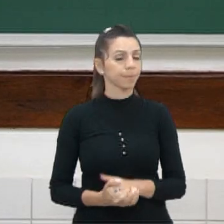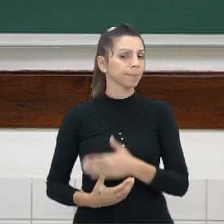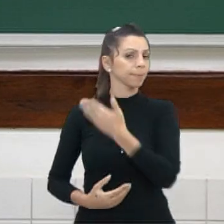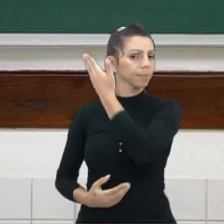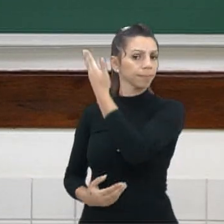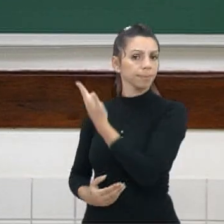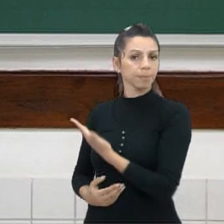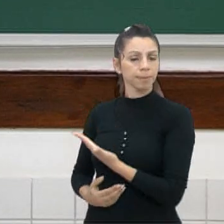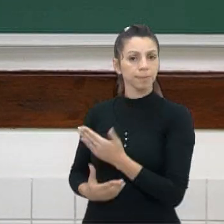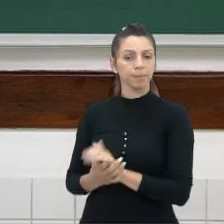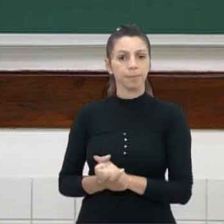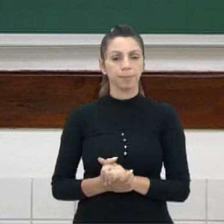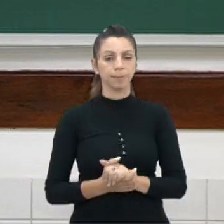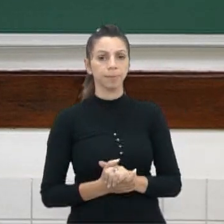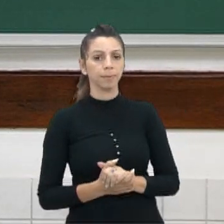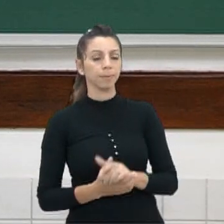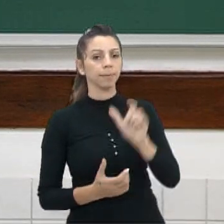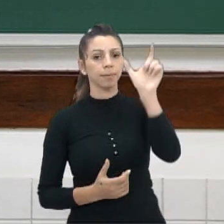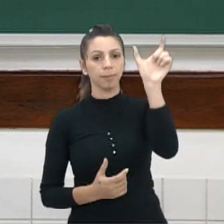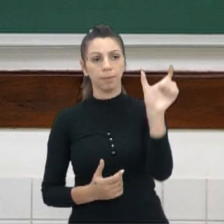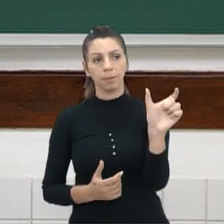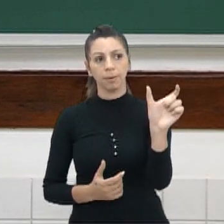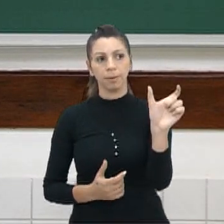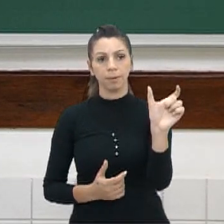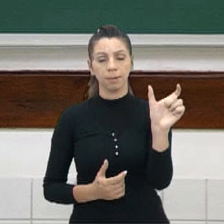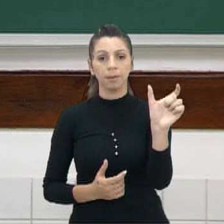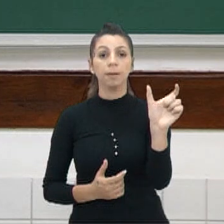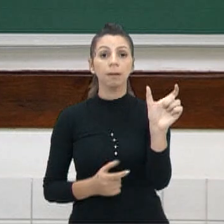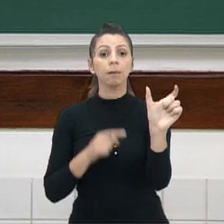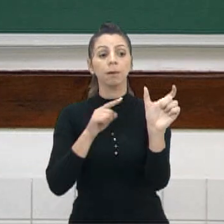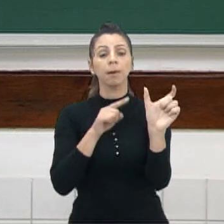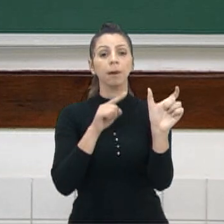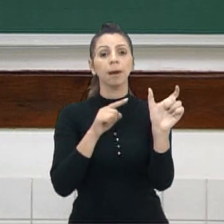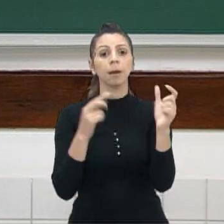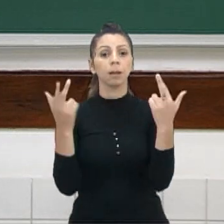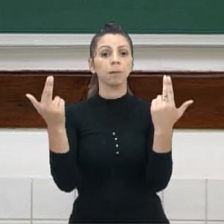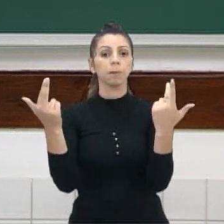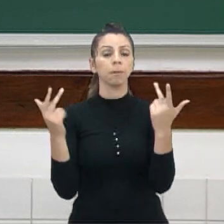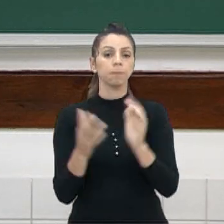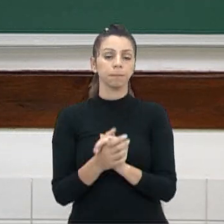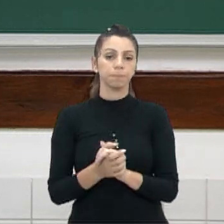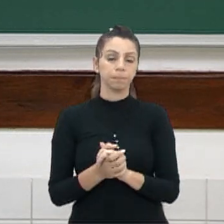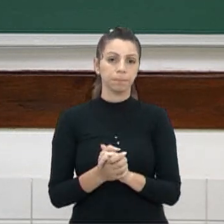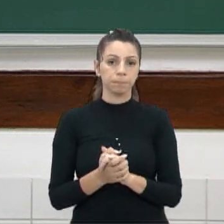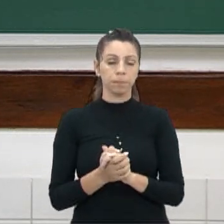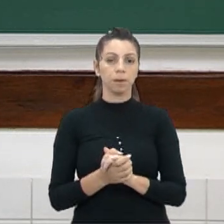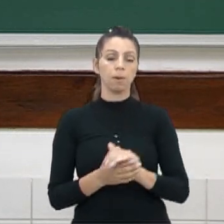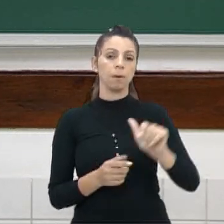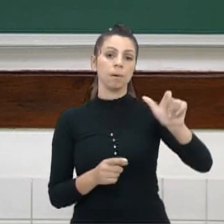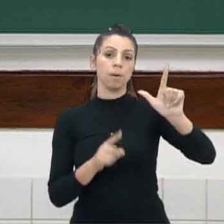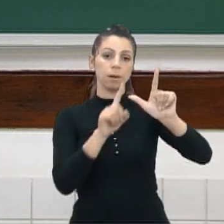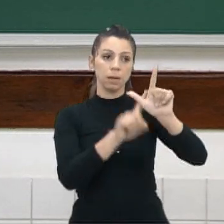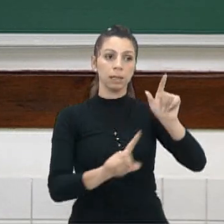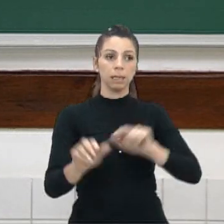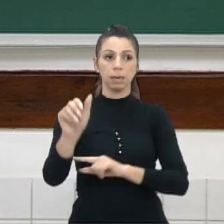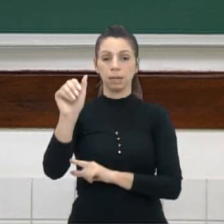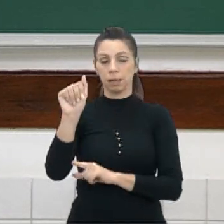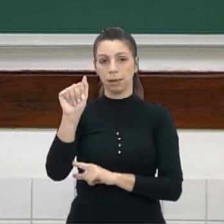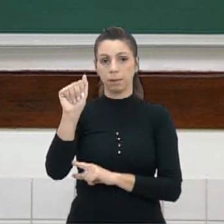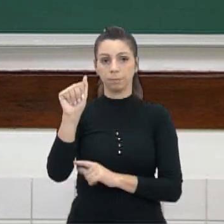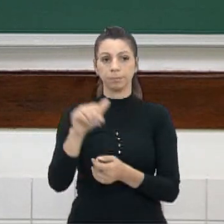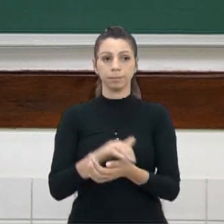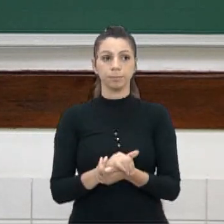qual desses pares de monômios são monômios semelhantes. Se você olhar pela letra a